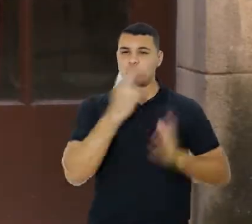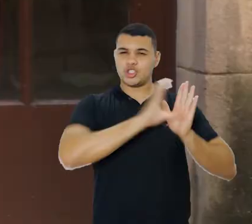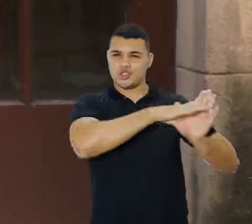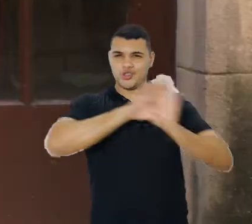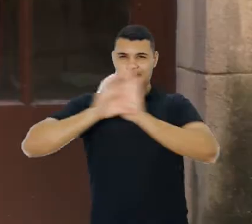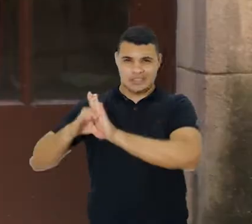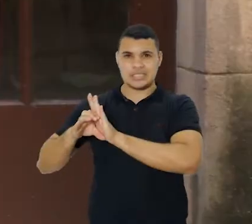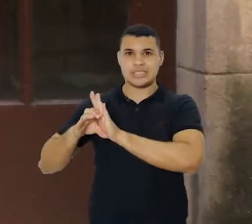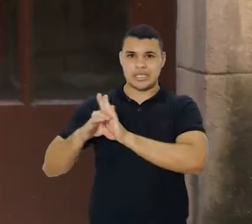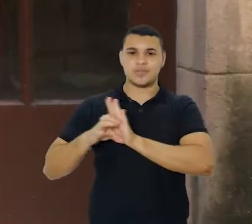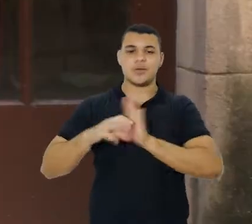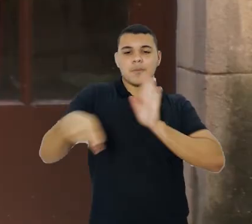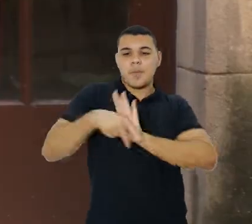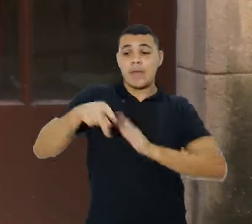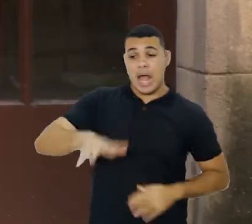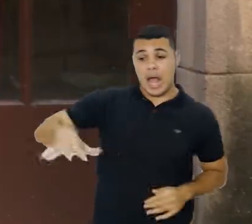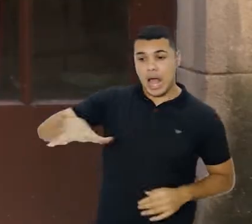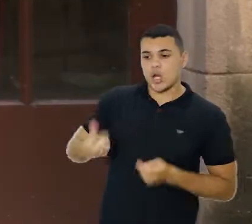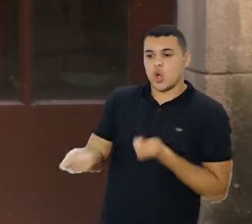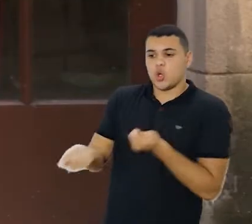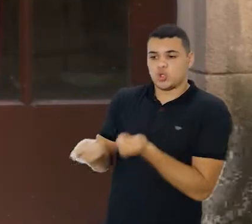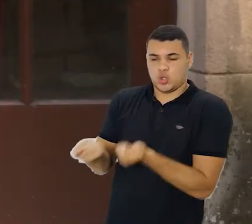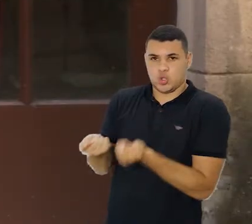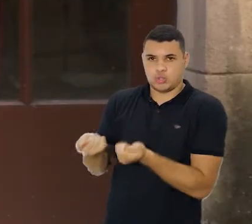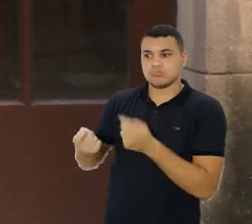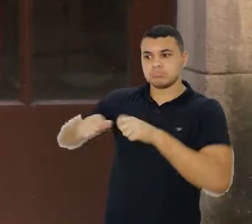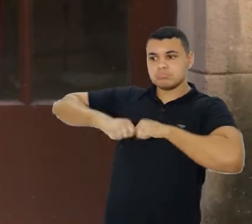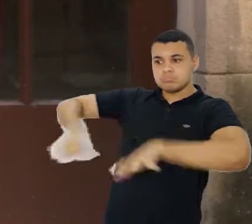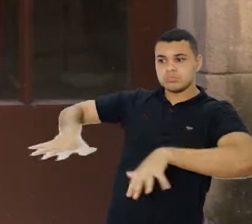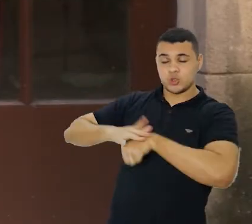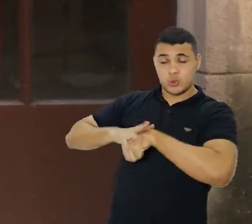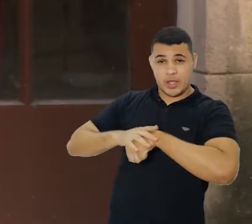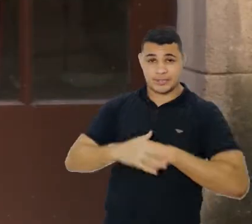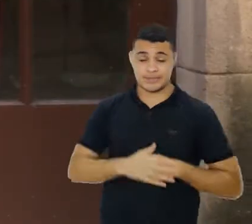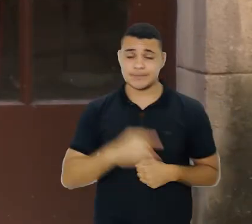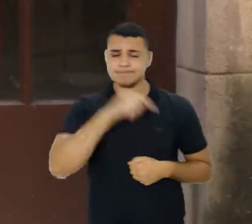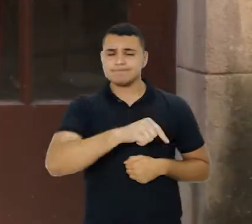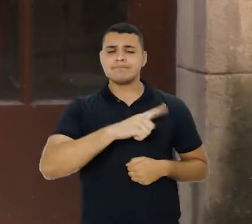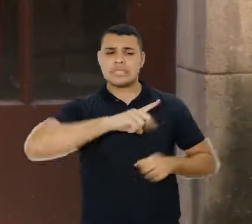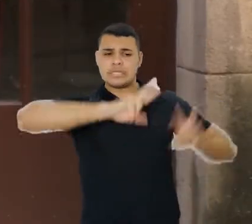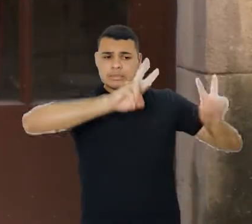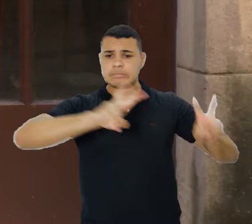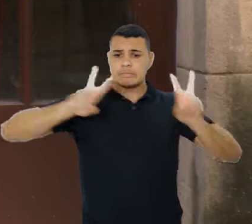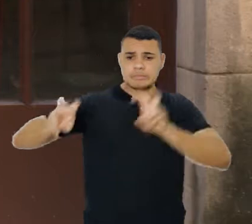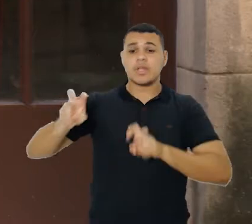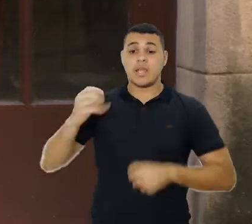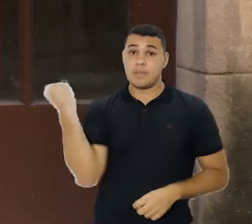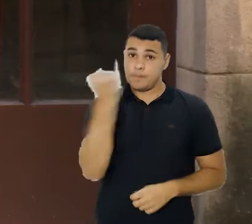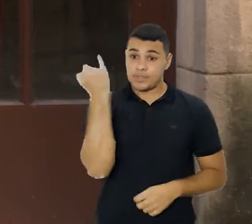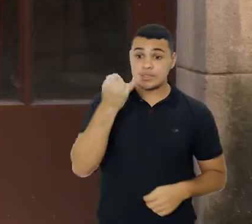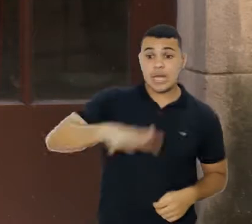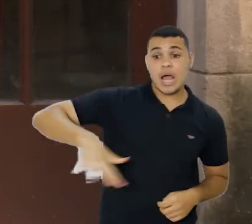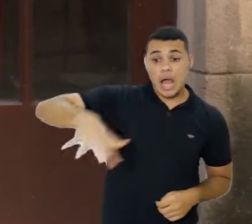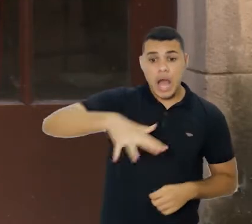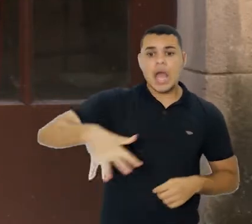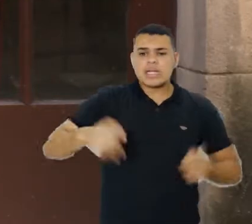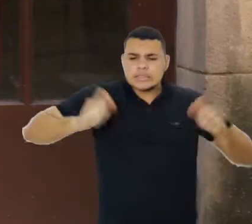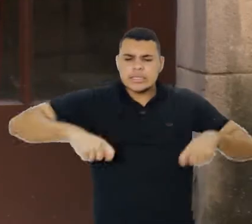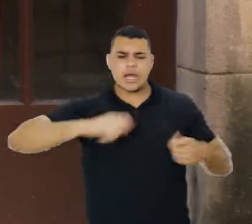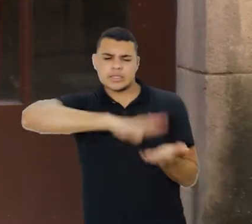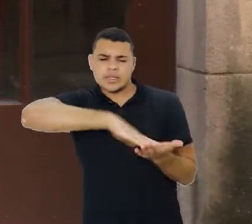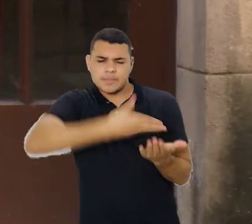Dois conceitos epidemiológicos são básicos, são essenciais para o estudo e